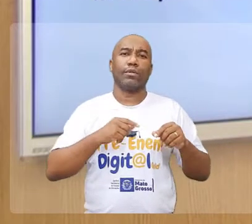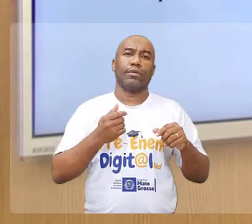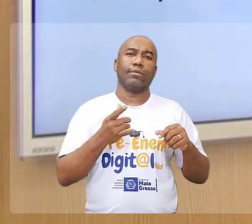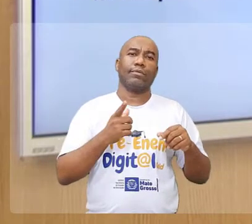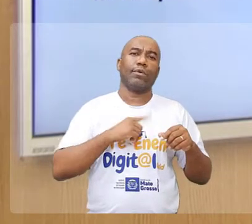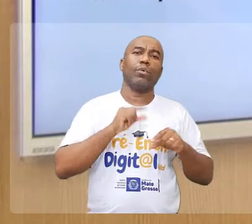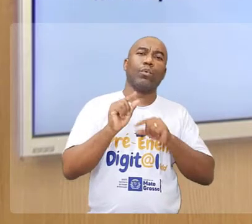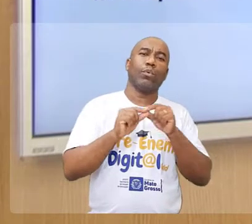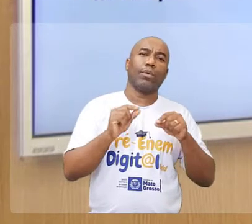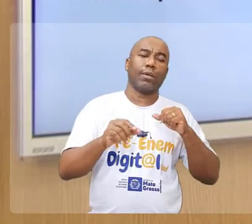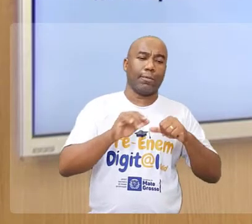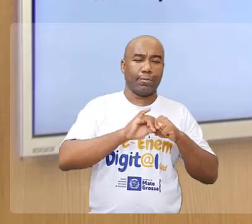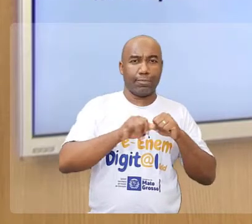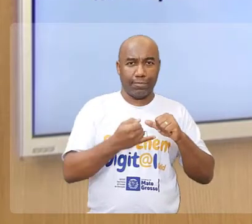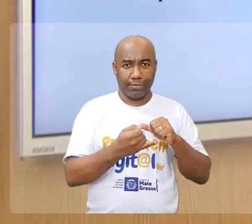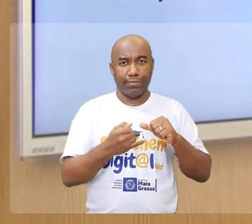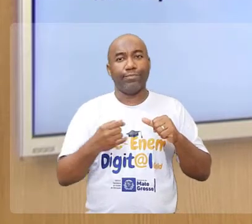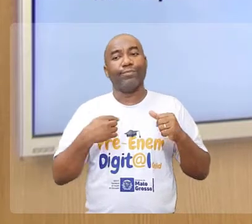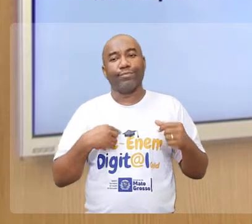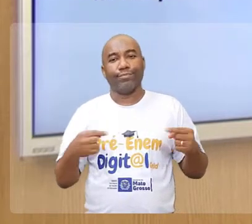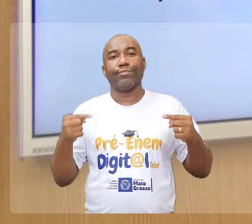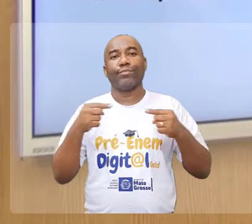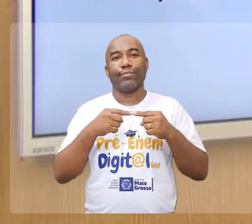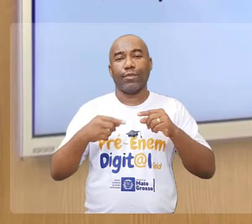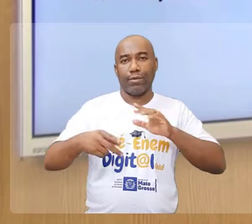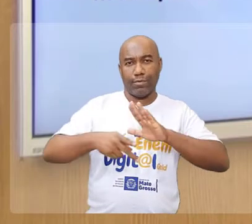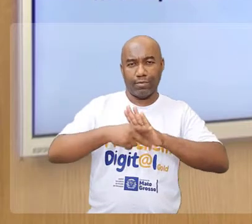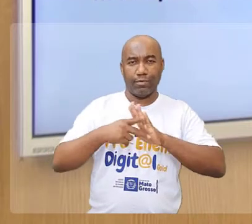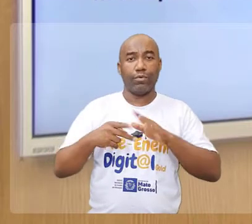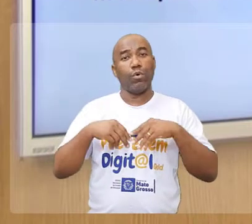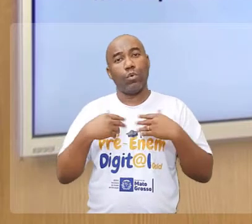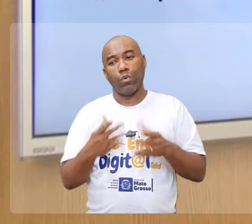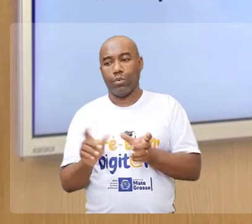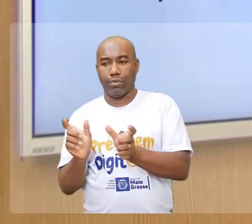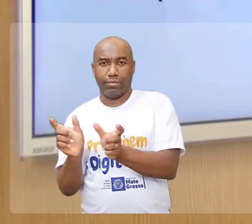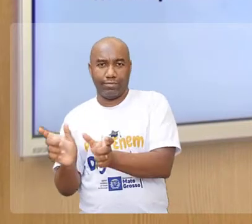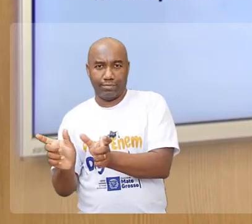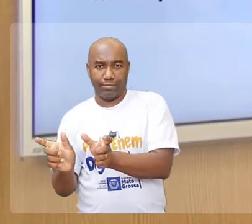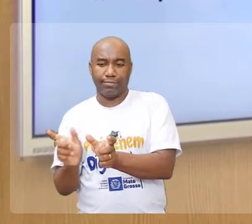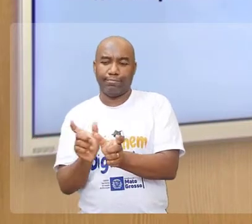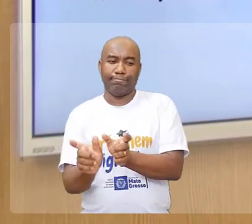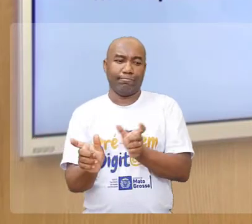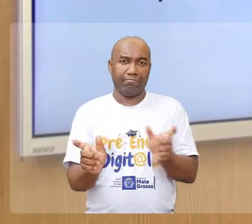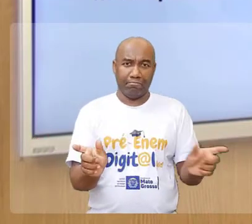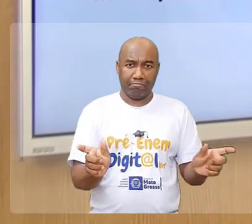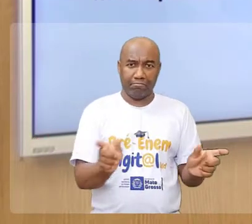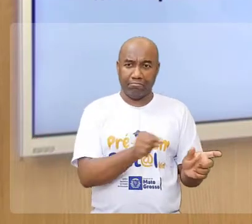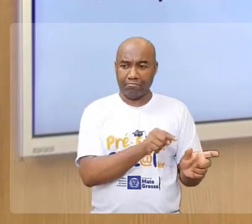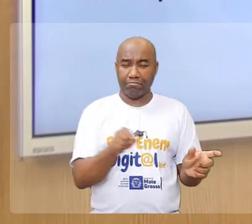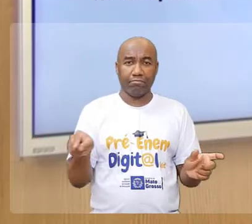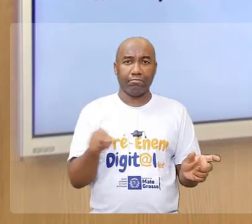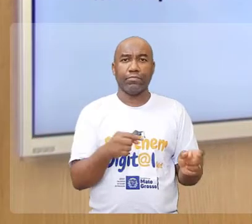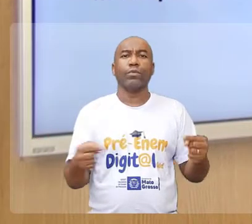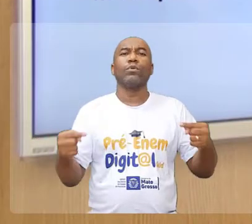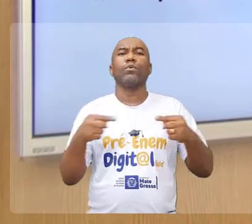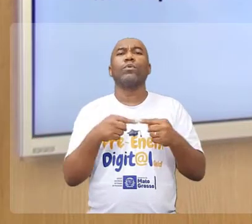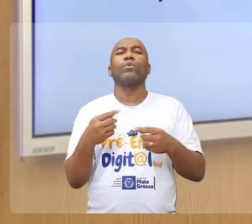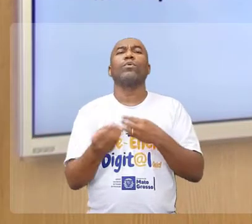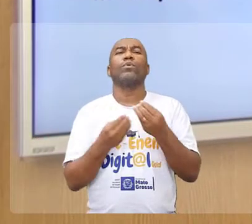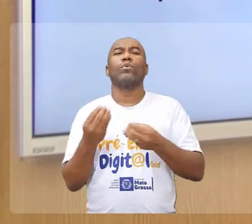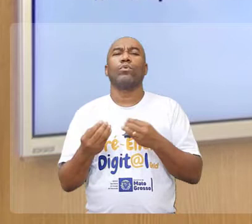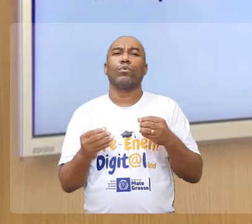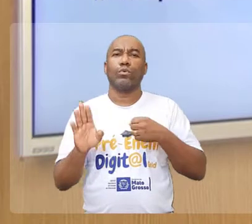ao adjetivo a característica dos dois substantivos, ou melhor, as duas pessoas que eu estou, se é